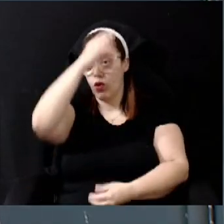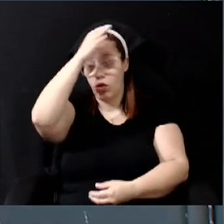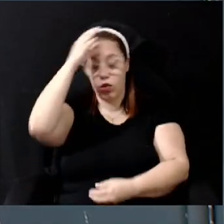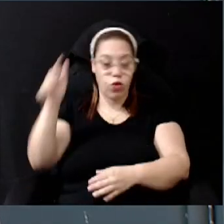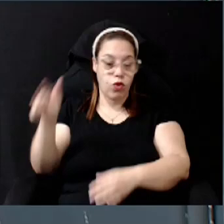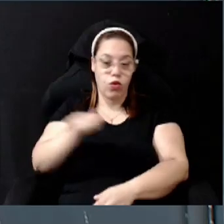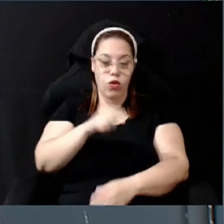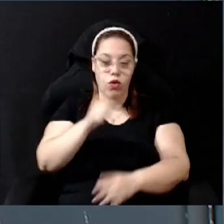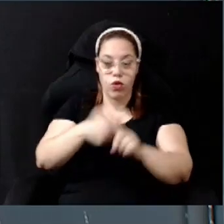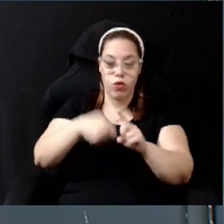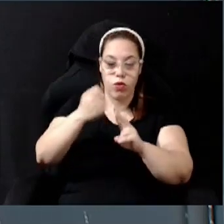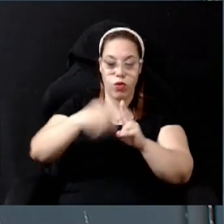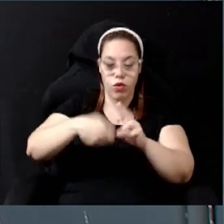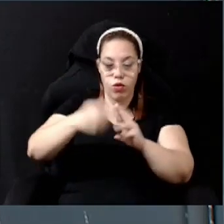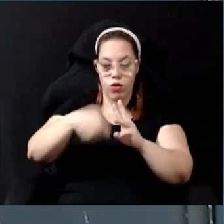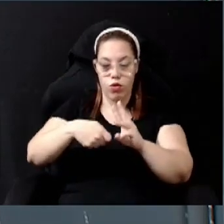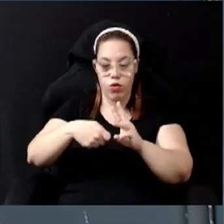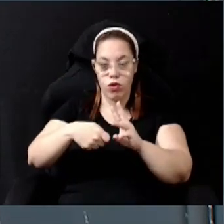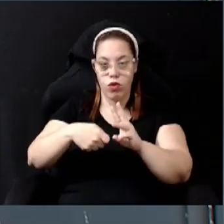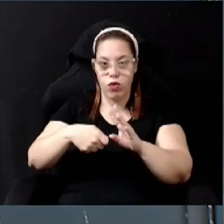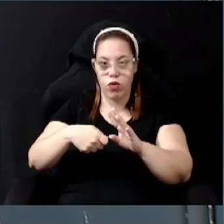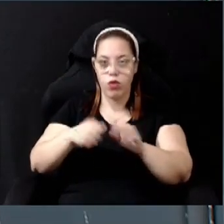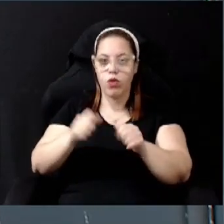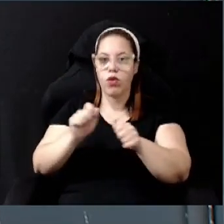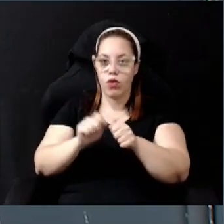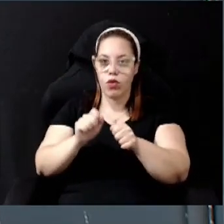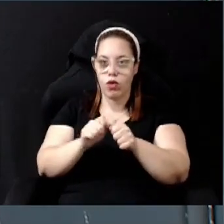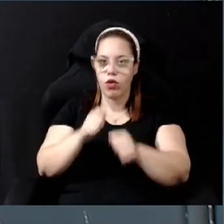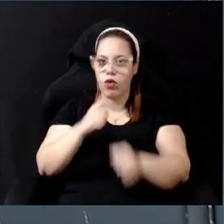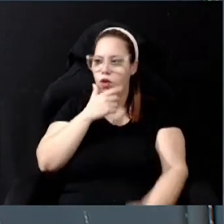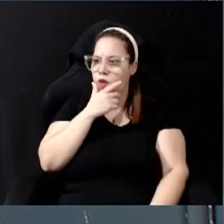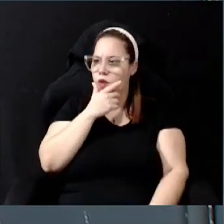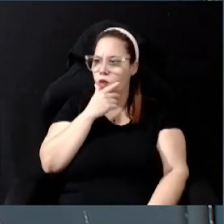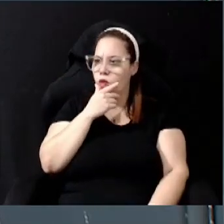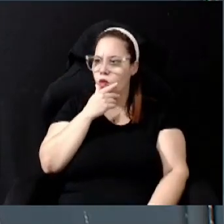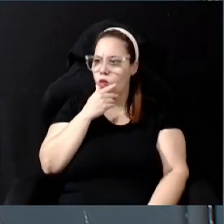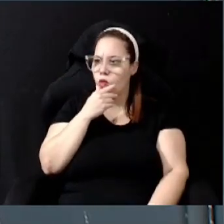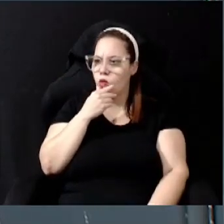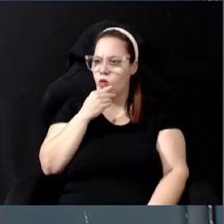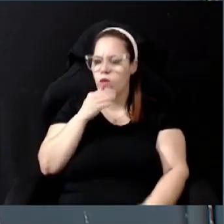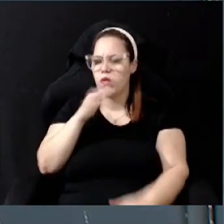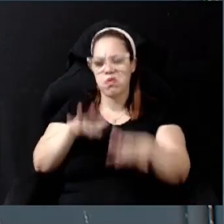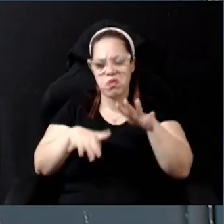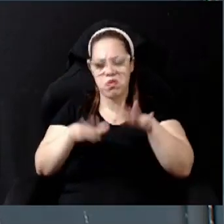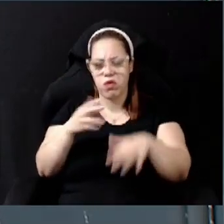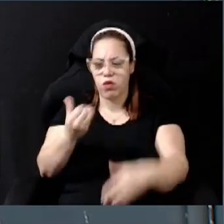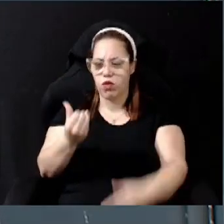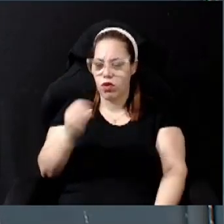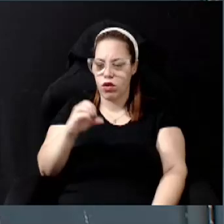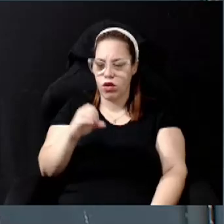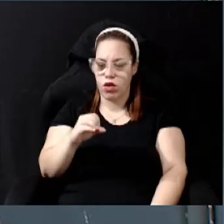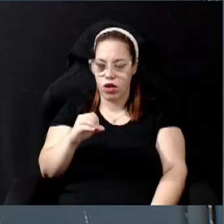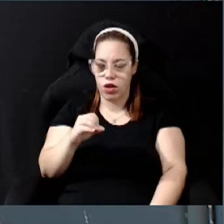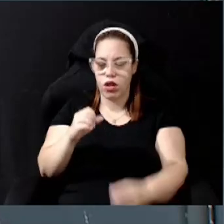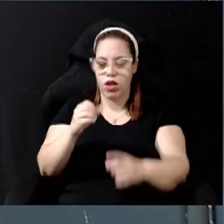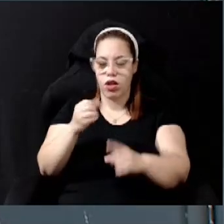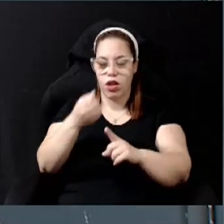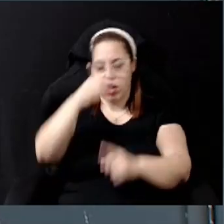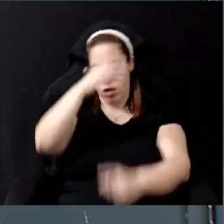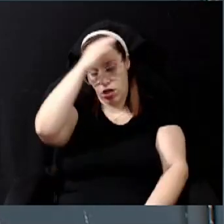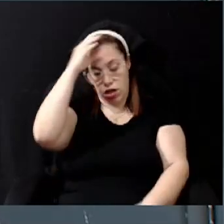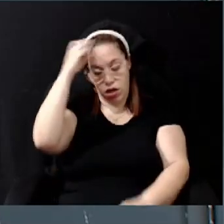Você já chegou a fazer essa conta? Fiz, é uma média de 60 clientes por mês.